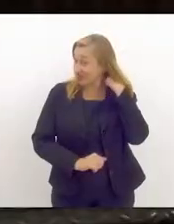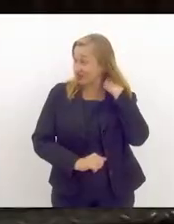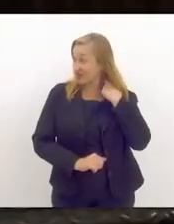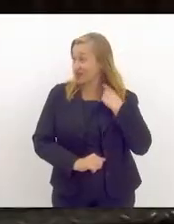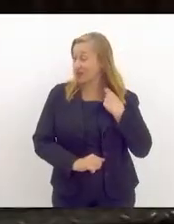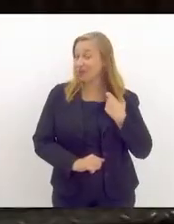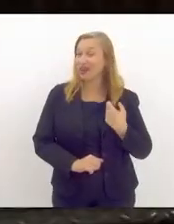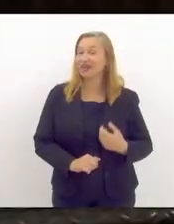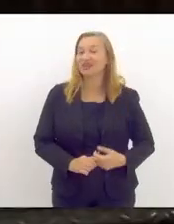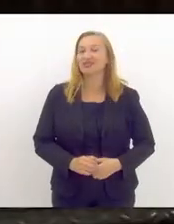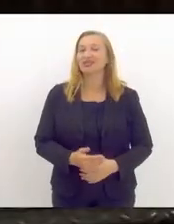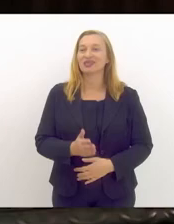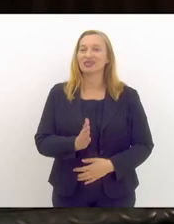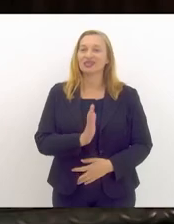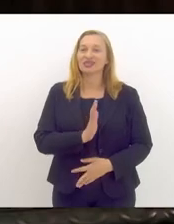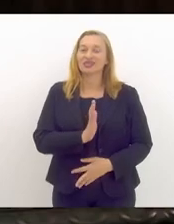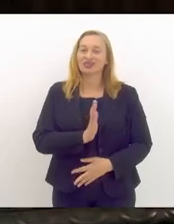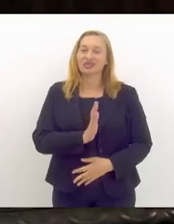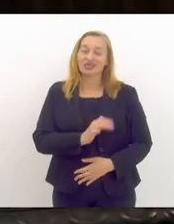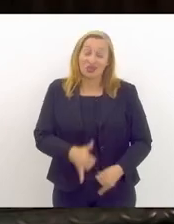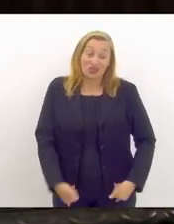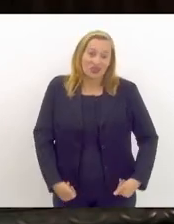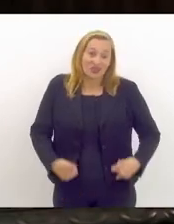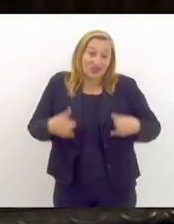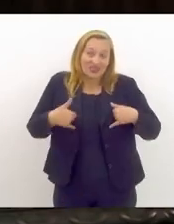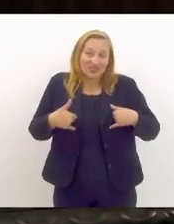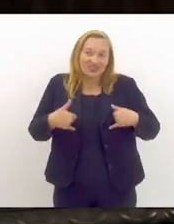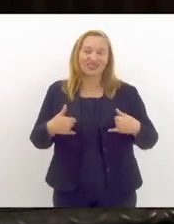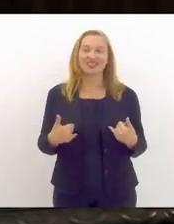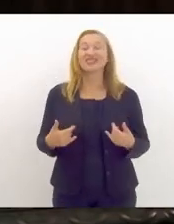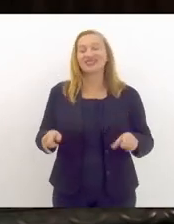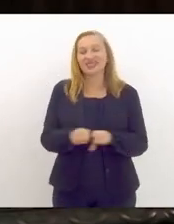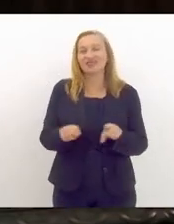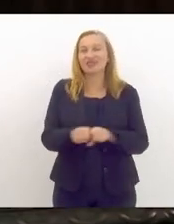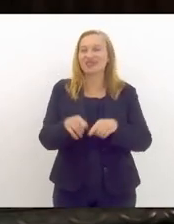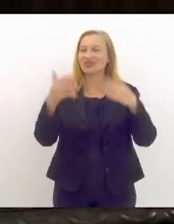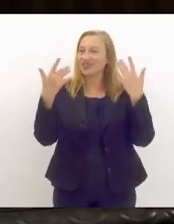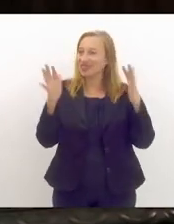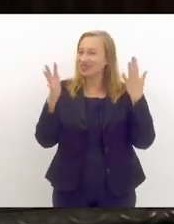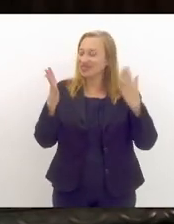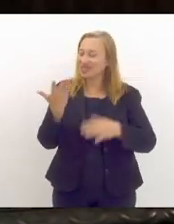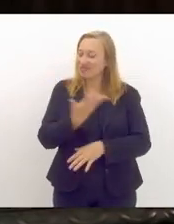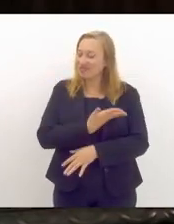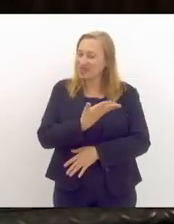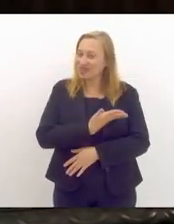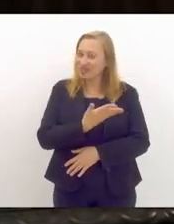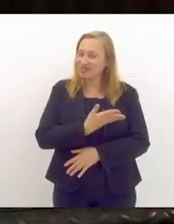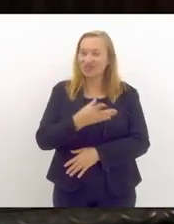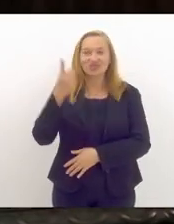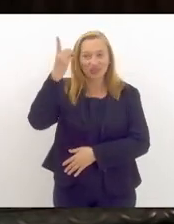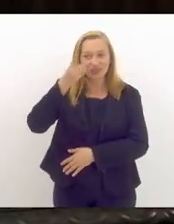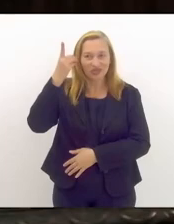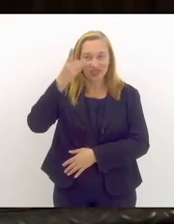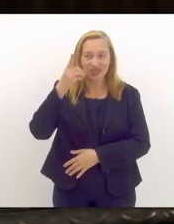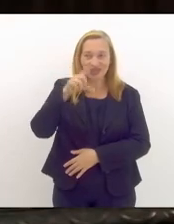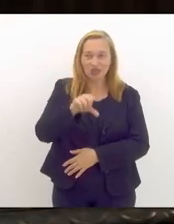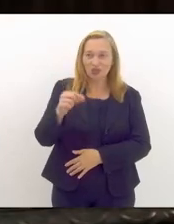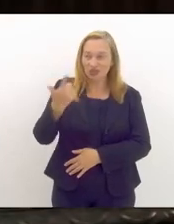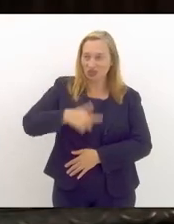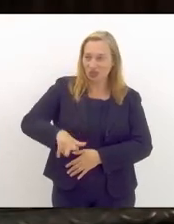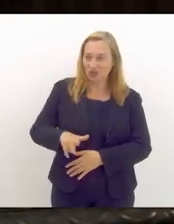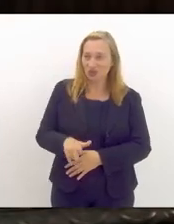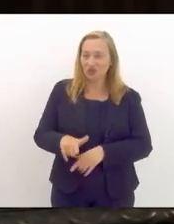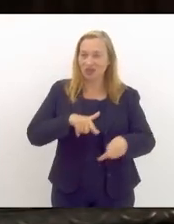Que enche meu coração de orgulho. Também parabenizo os colegas parlamentares reeleitos